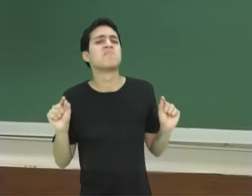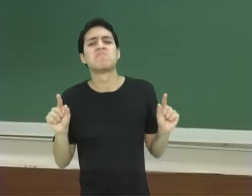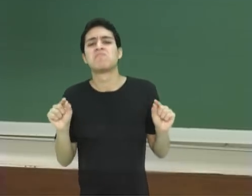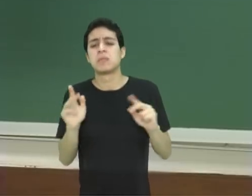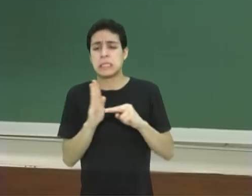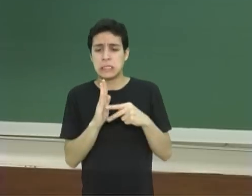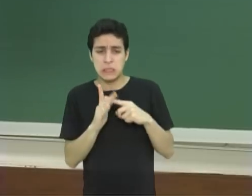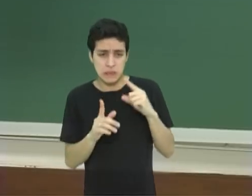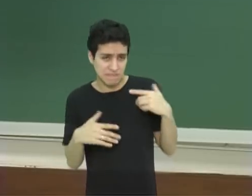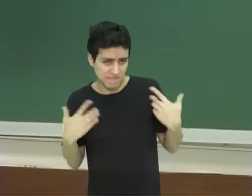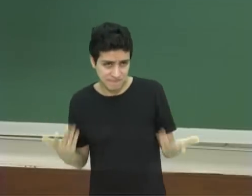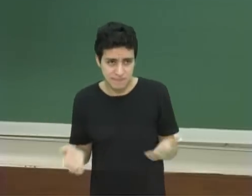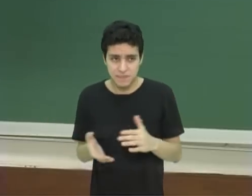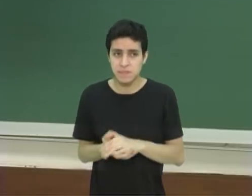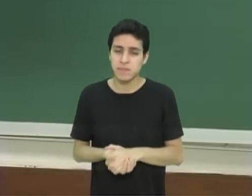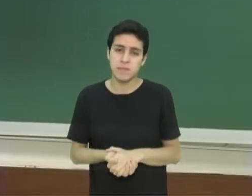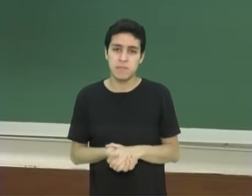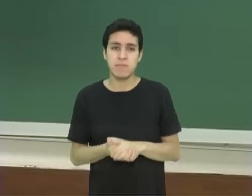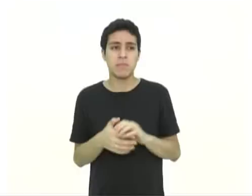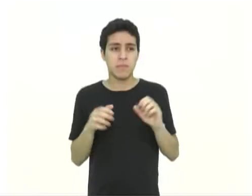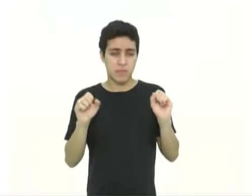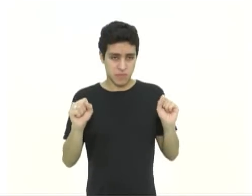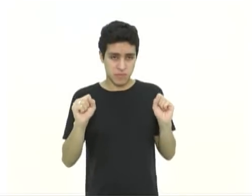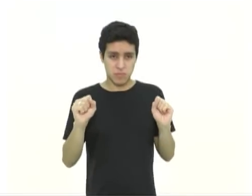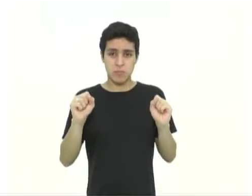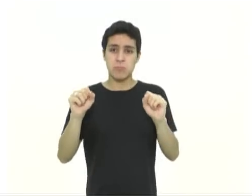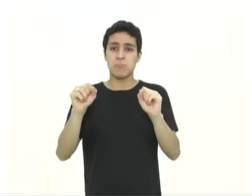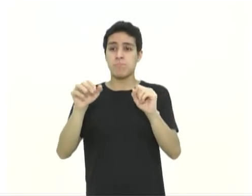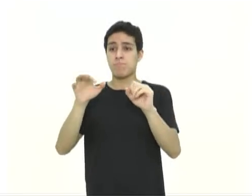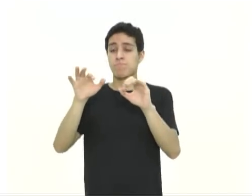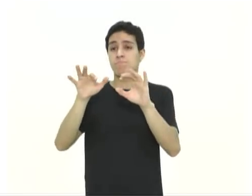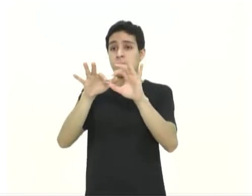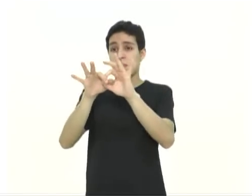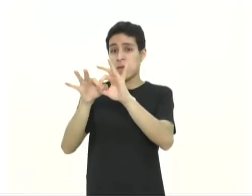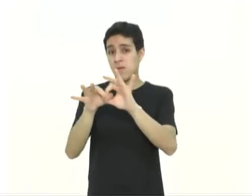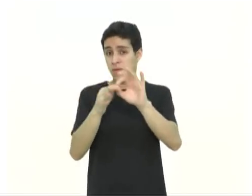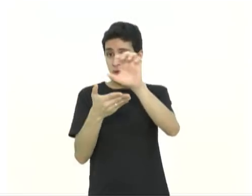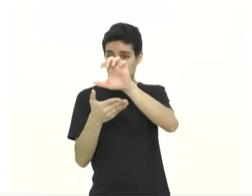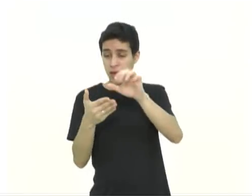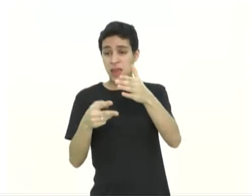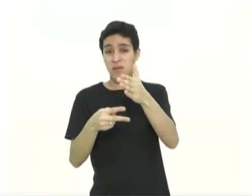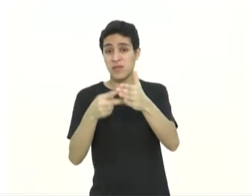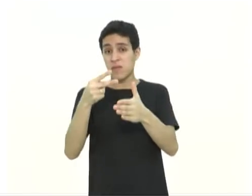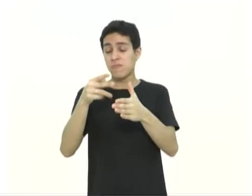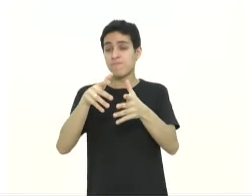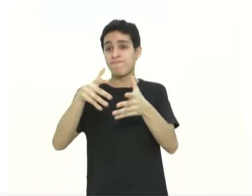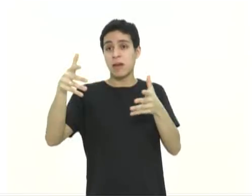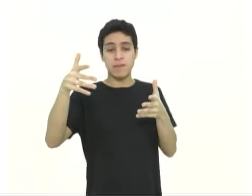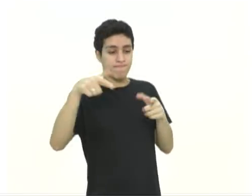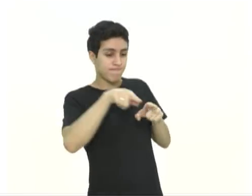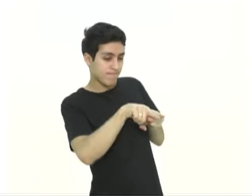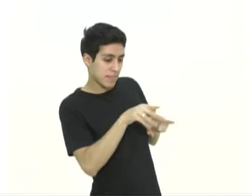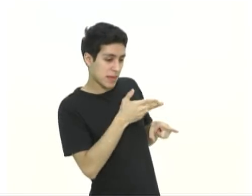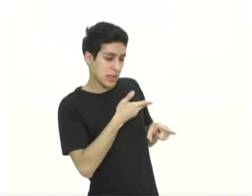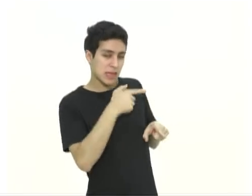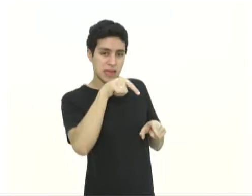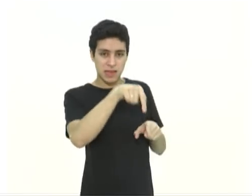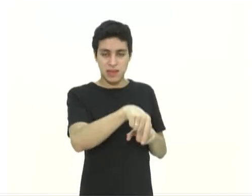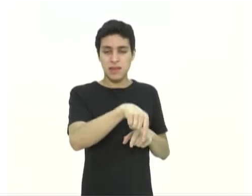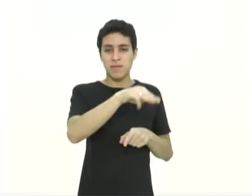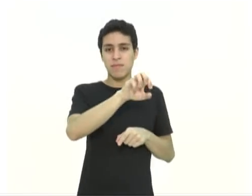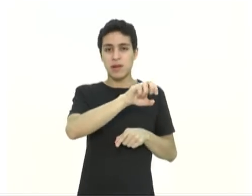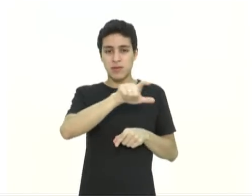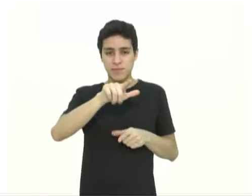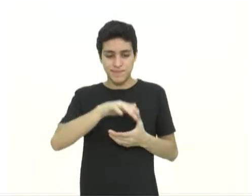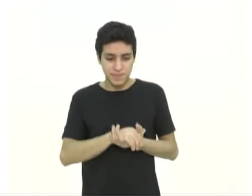Nós teremos a União Europeia, o segundo maior parceiro comercial do Mercosul, do nosso bloco econômico, e o Mercosul,